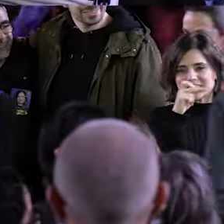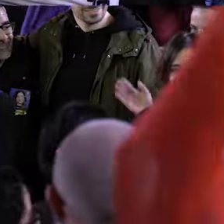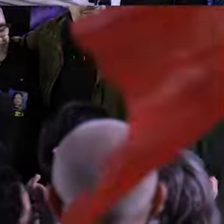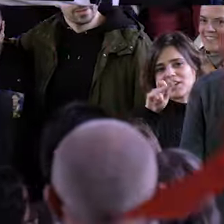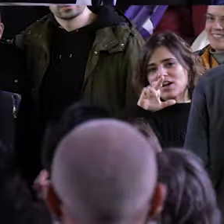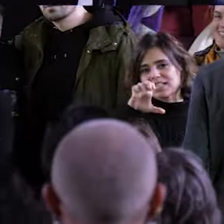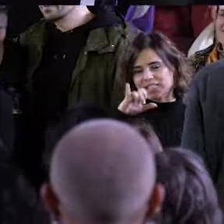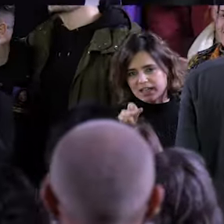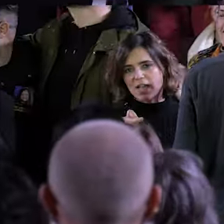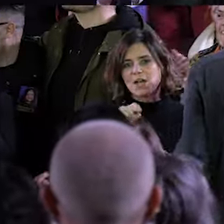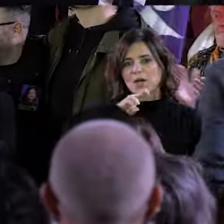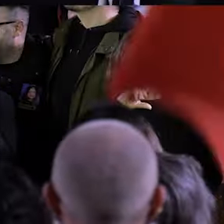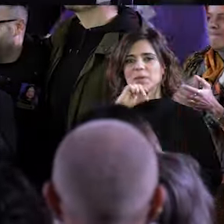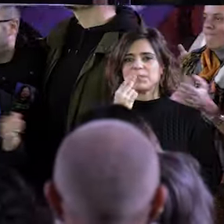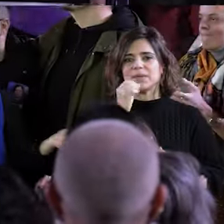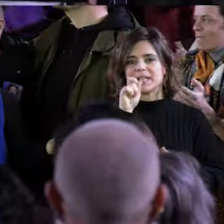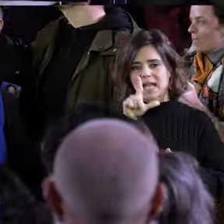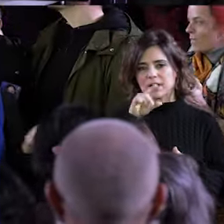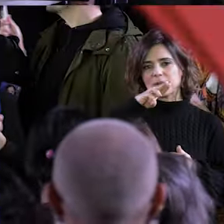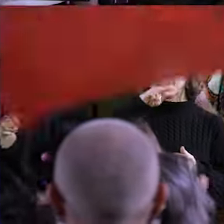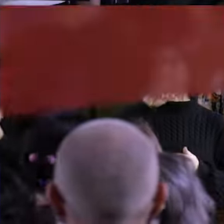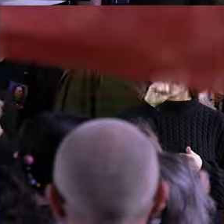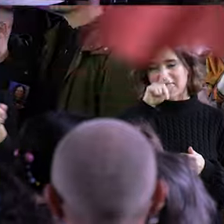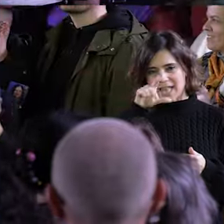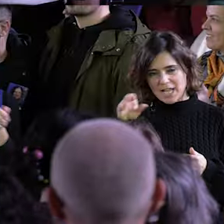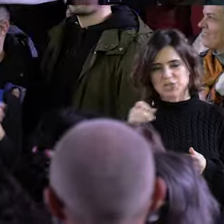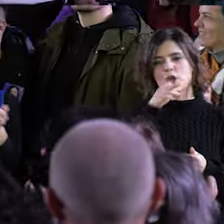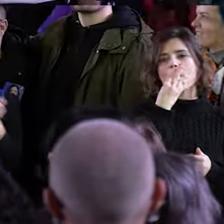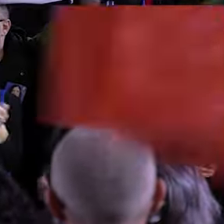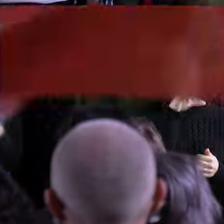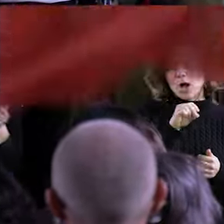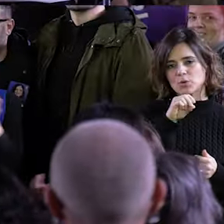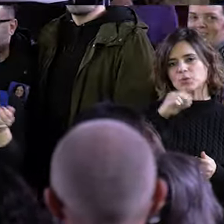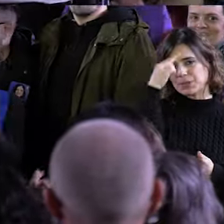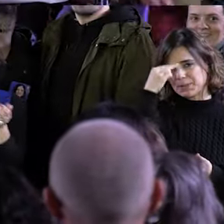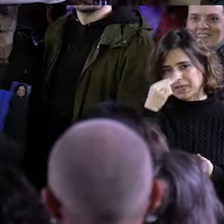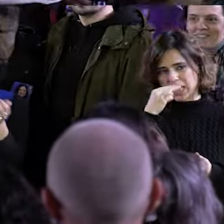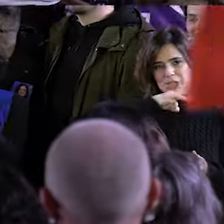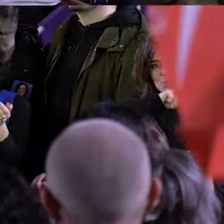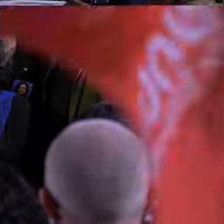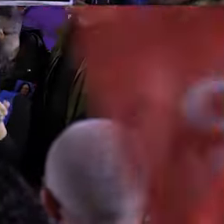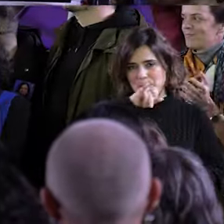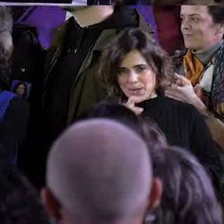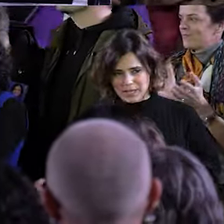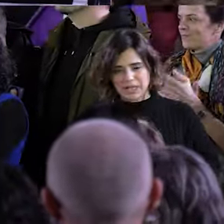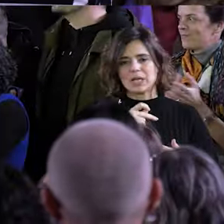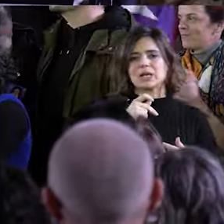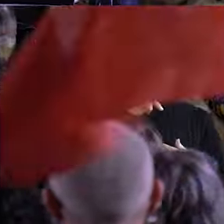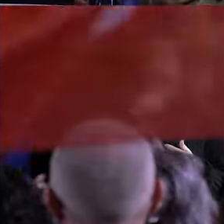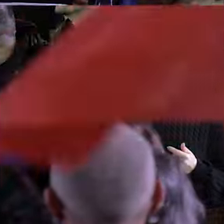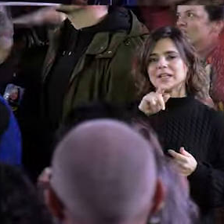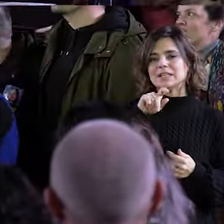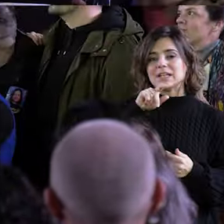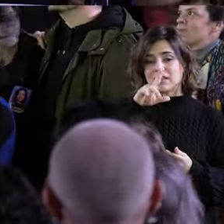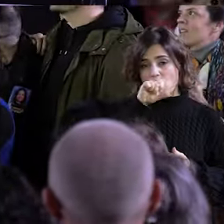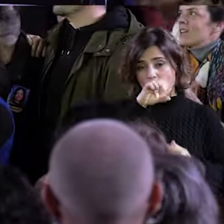o Miguel Magalhães, a Sara Azul, o Paulo Guimarães, a Marina Romana, o Dori Negro,